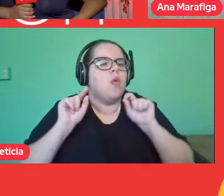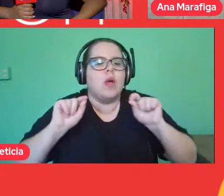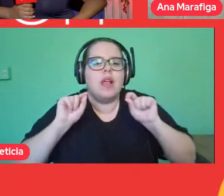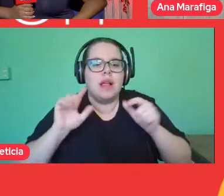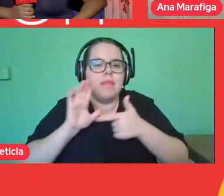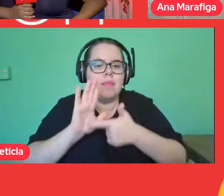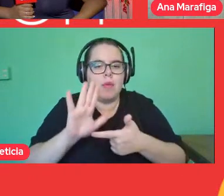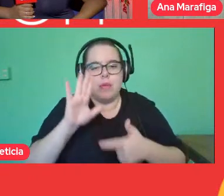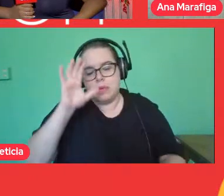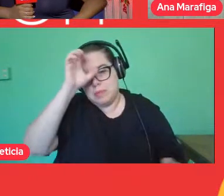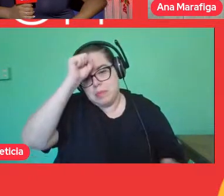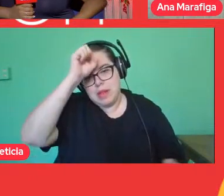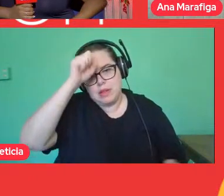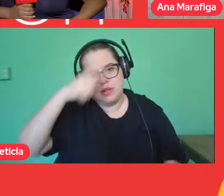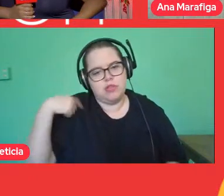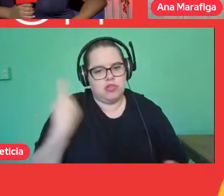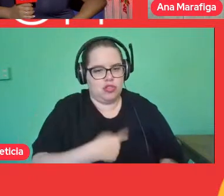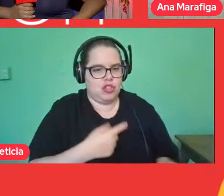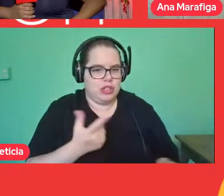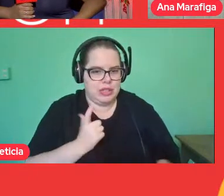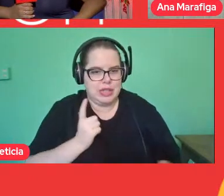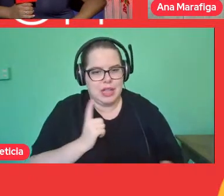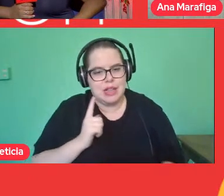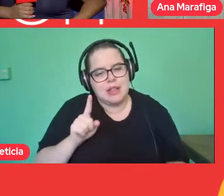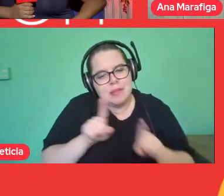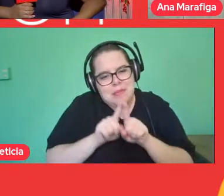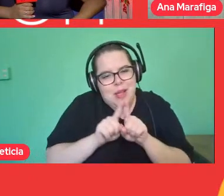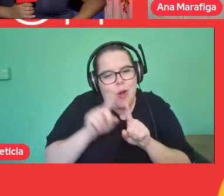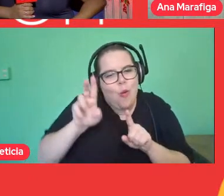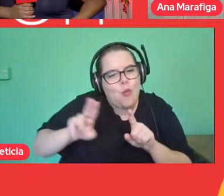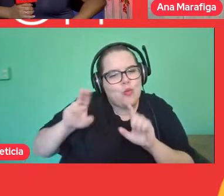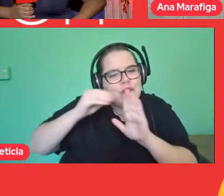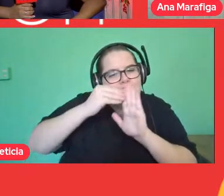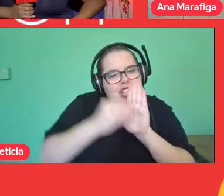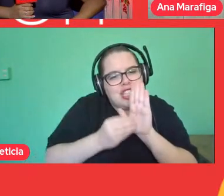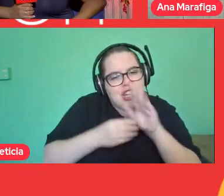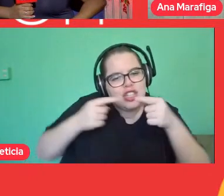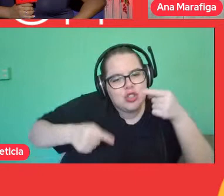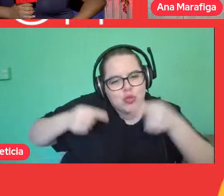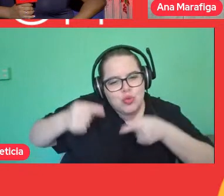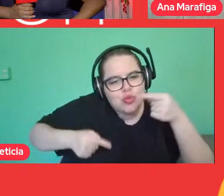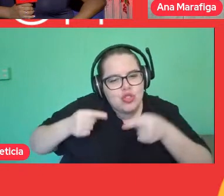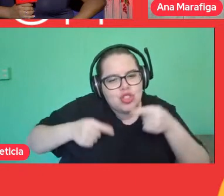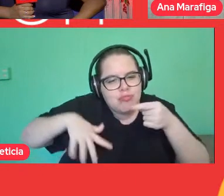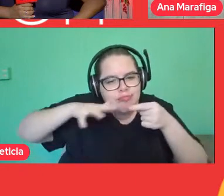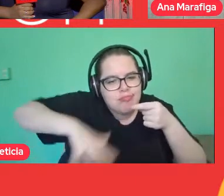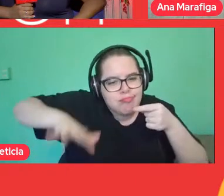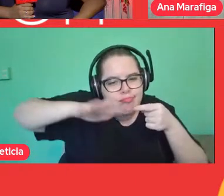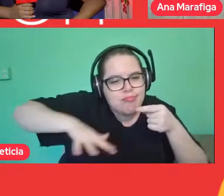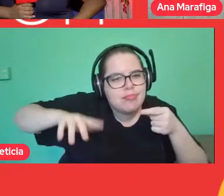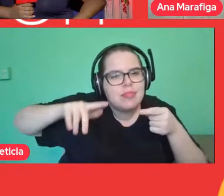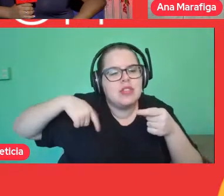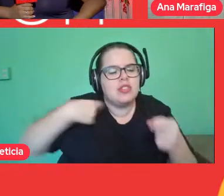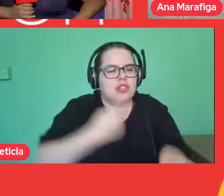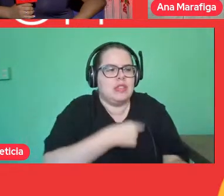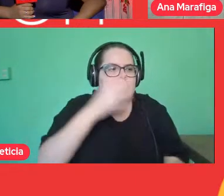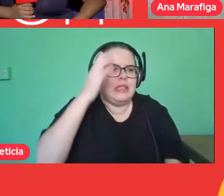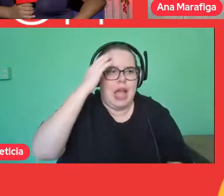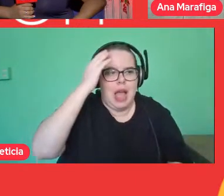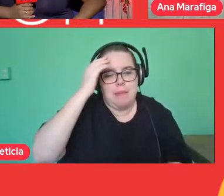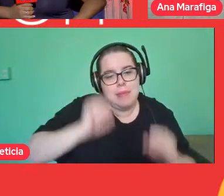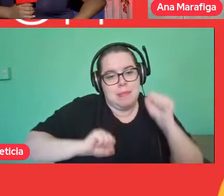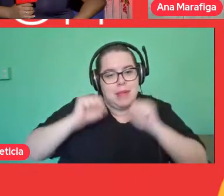os aprendizados que a gente teve, né? Usa essa agenda também para discutir o cenário de cada um, o contexto de cada um. Você tem uma empresa muito grande, então a gente